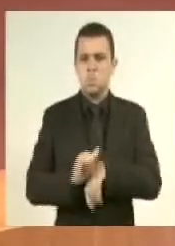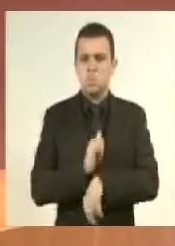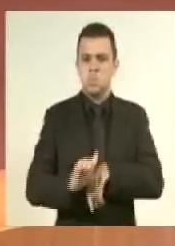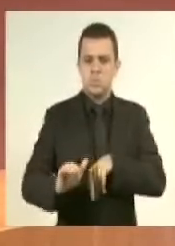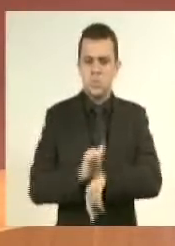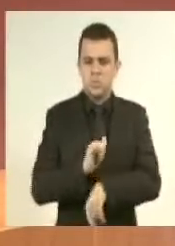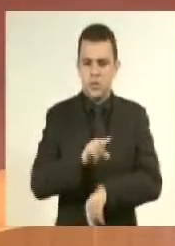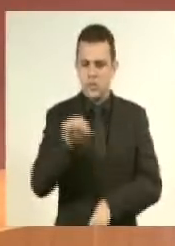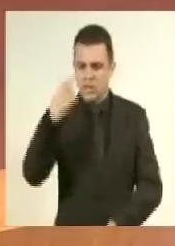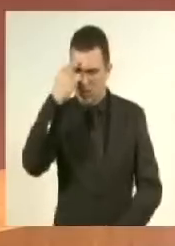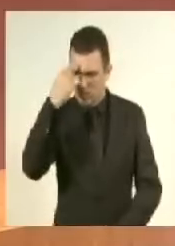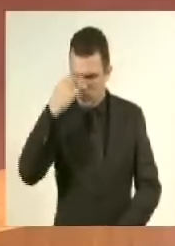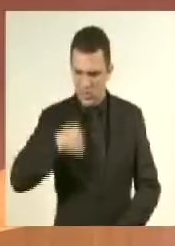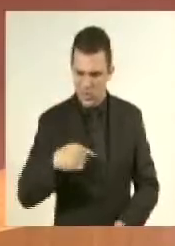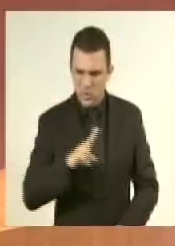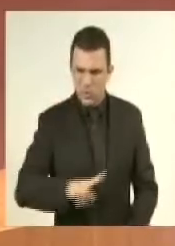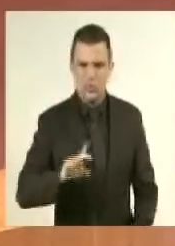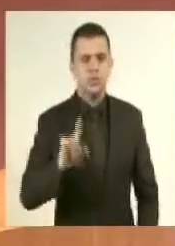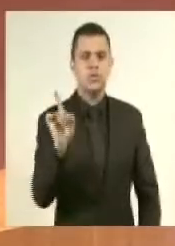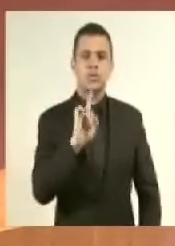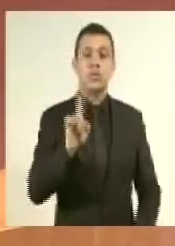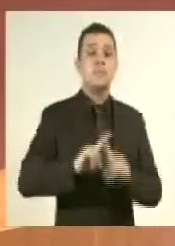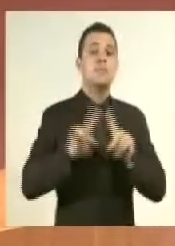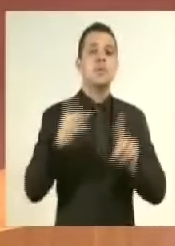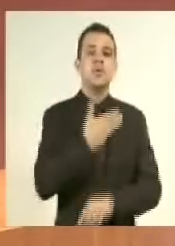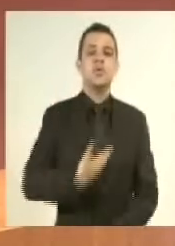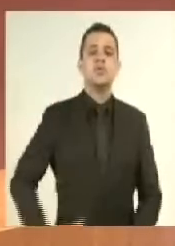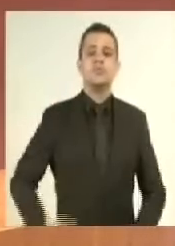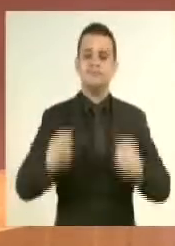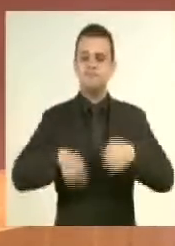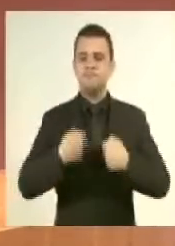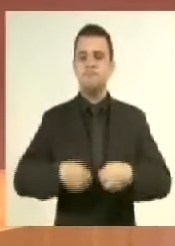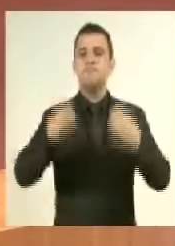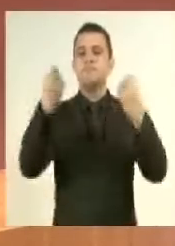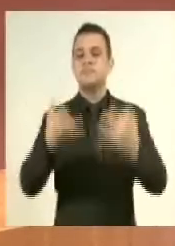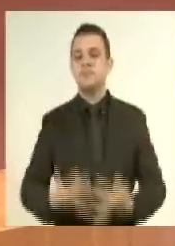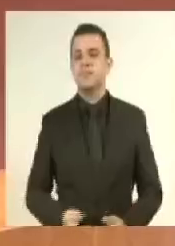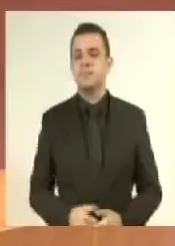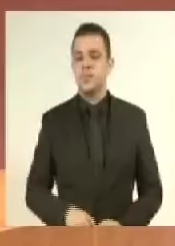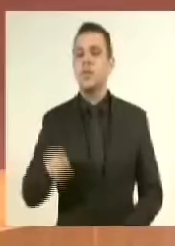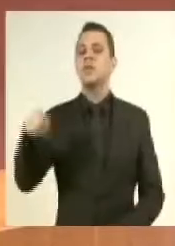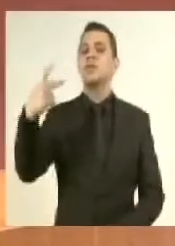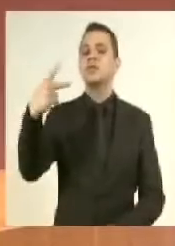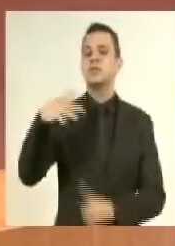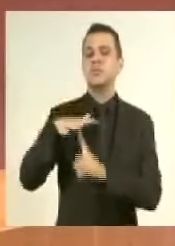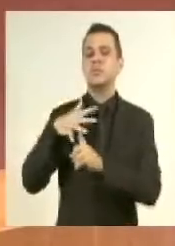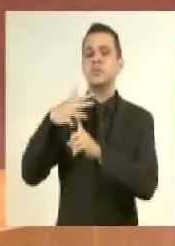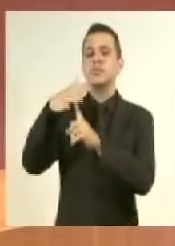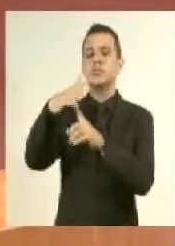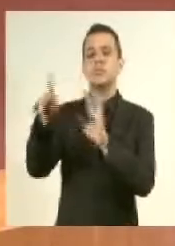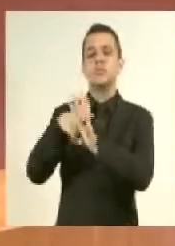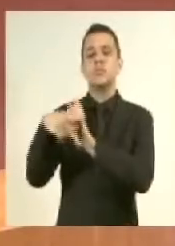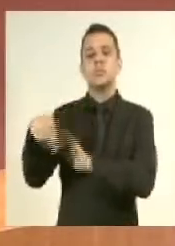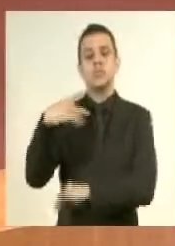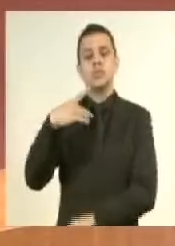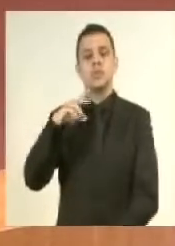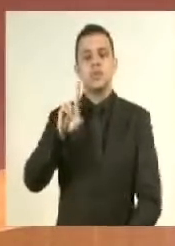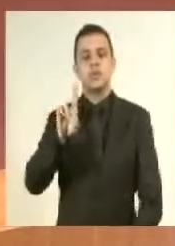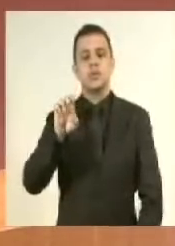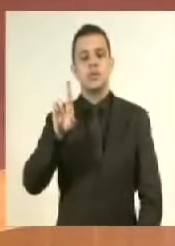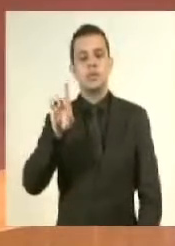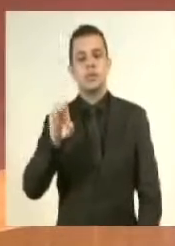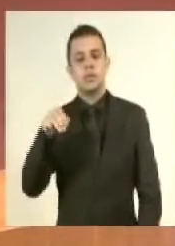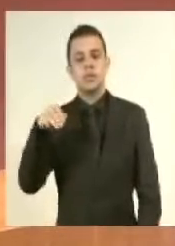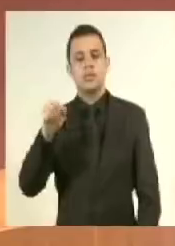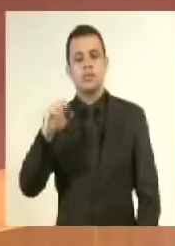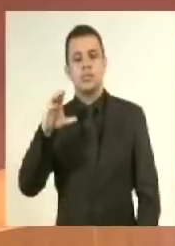usei. Agora o governador precisa explicar. O helicóptero que ele andou do Dedé Macedo, que depois é do Hospital das Clínicas